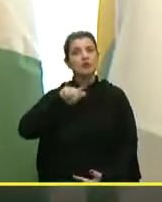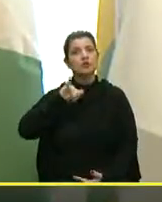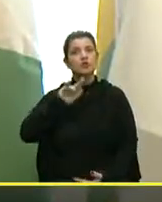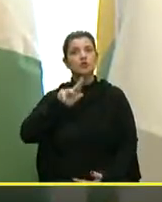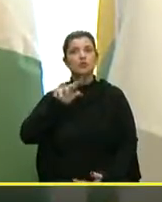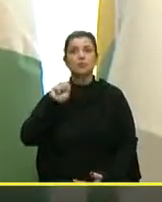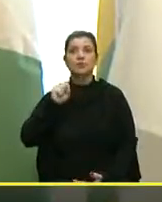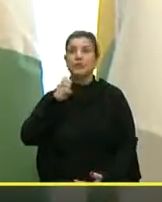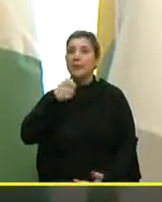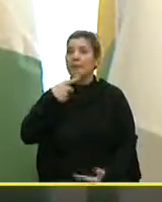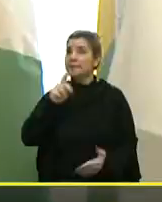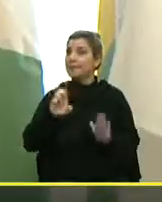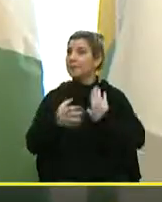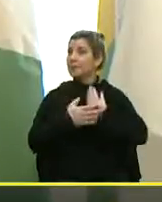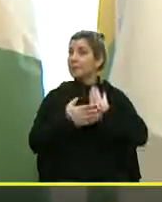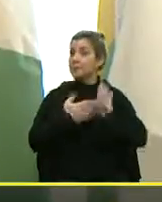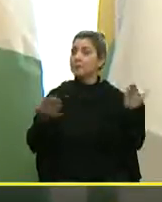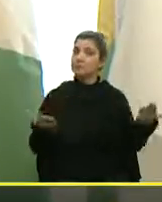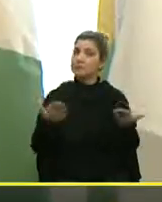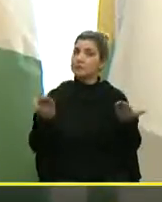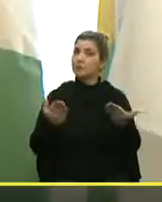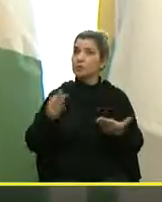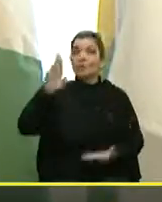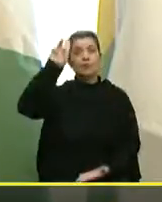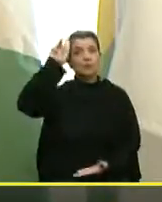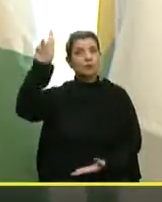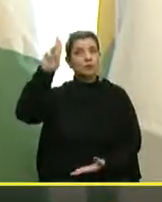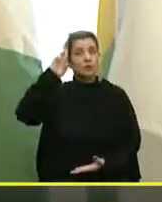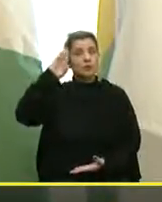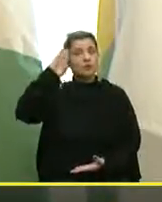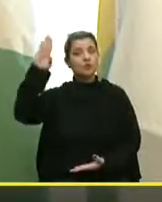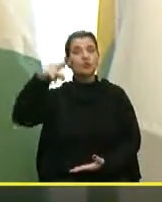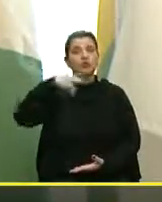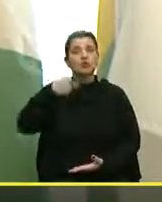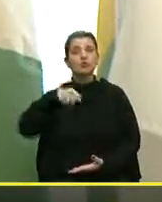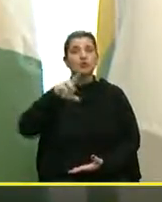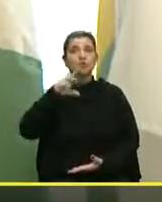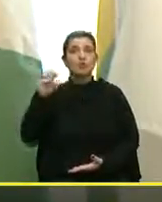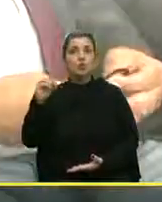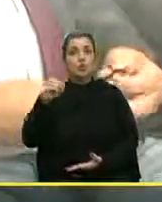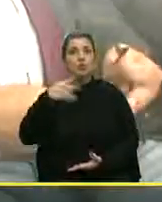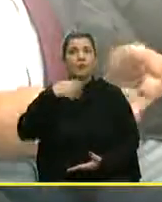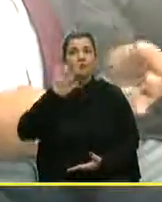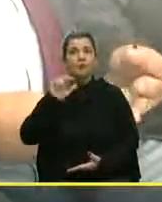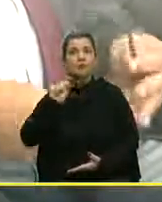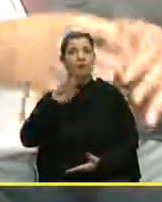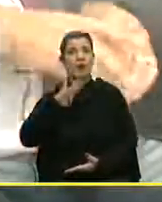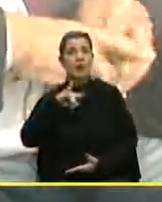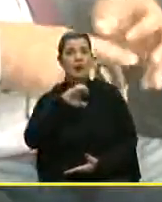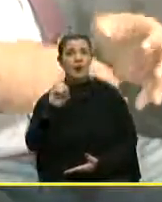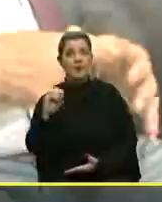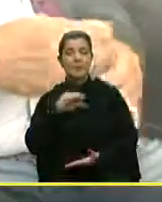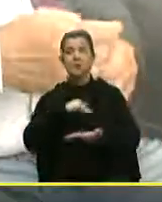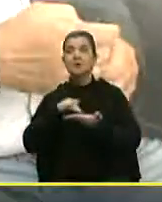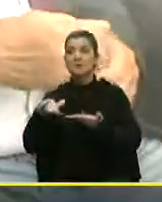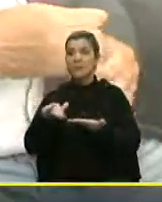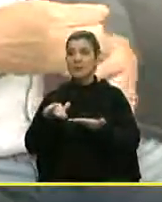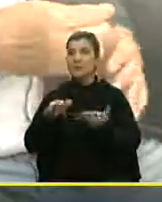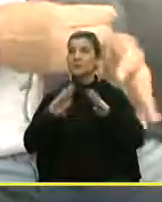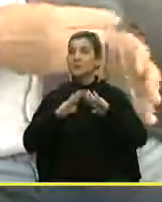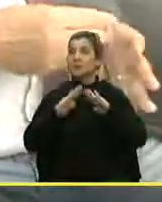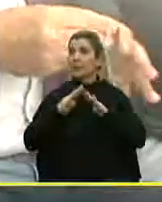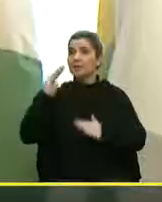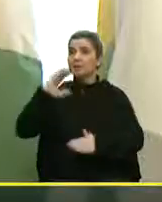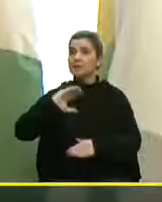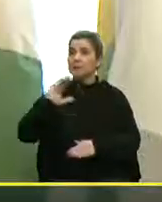desta iniciativa senhores deputados Tenente Coronel Zucco e Fábio ostermann senhor secretário adjunto da casa civil o Bruno